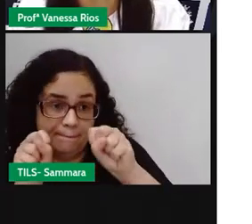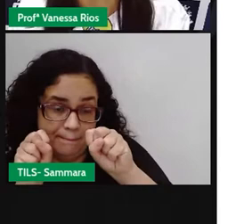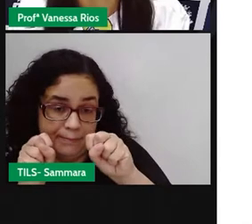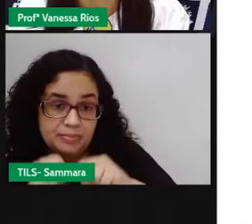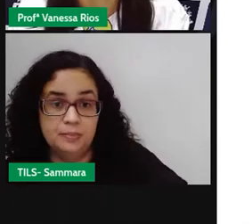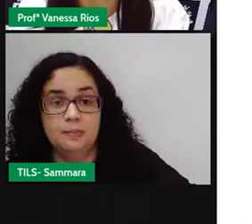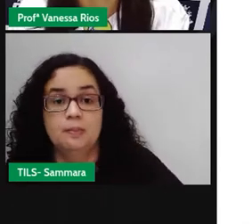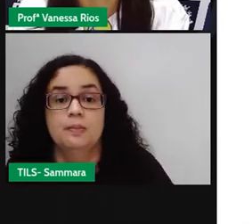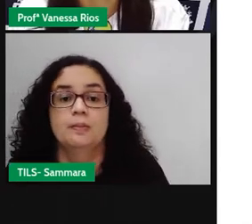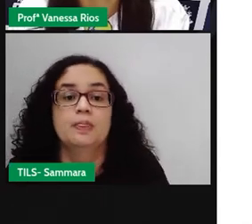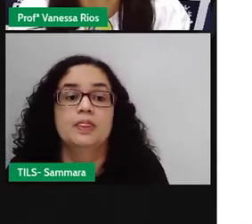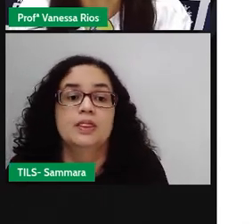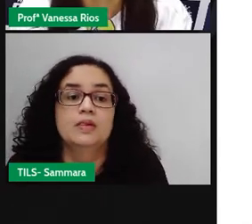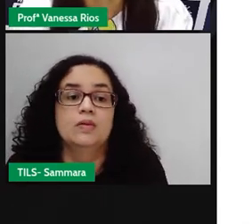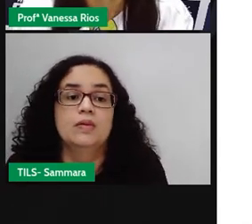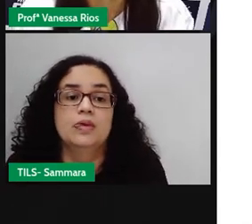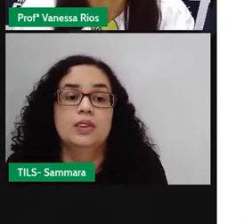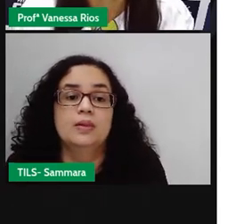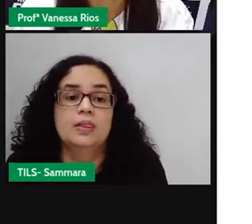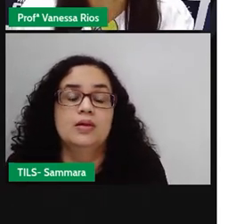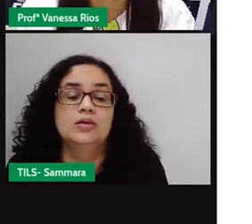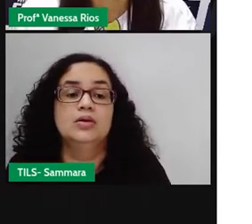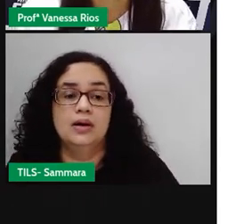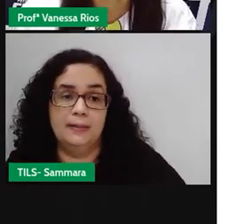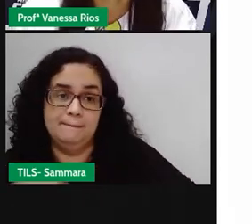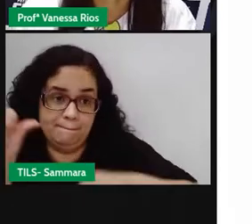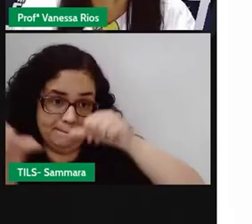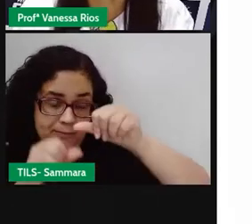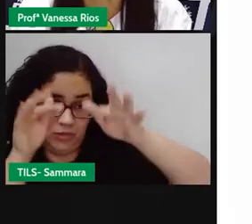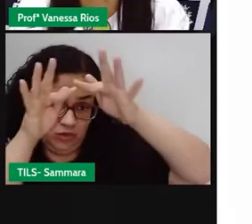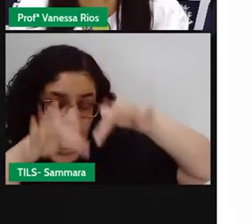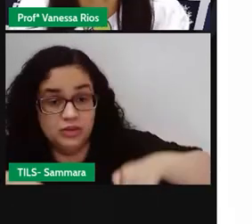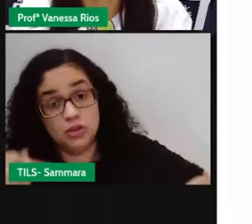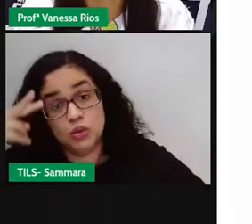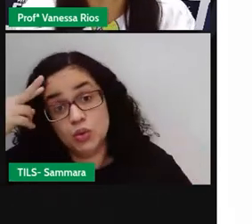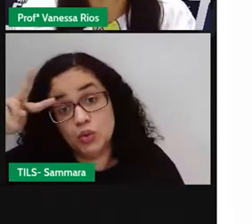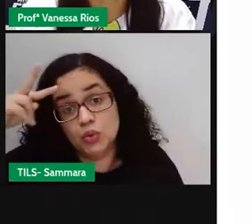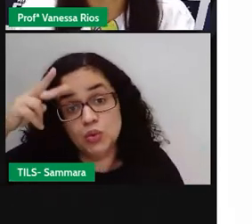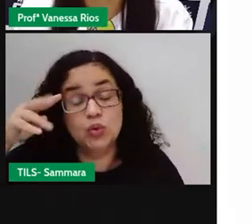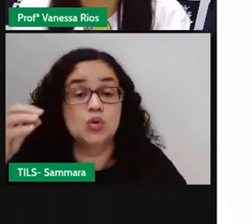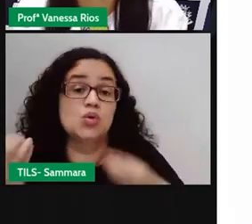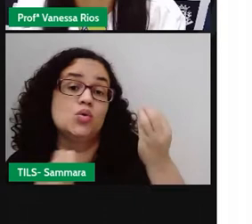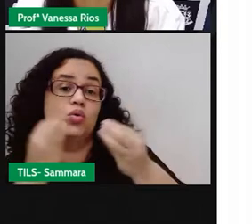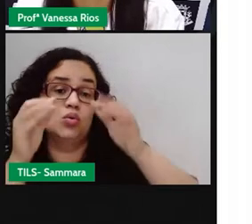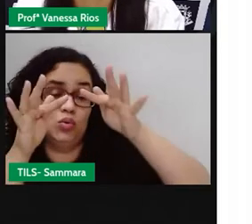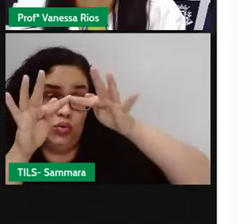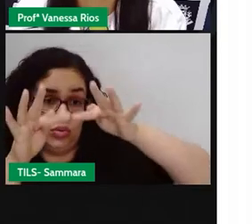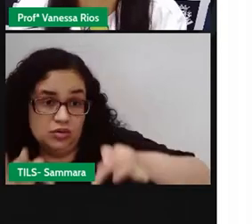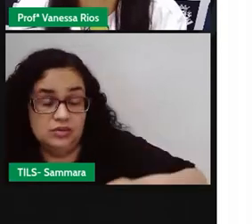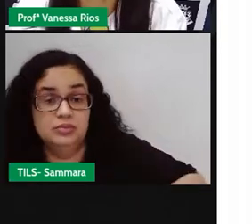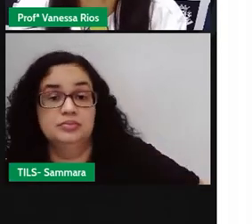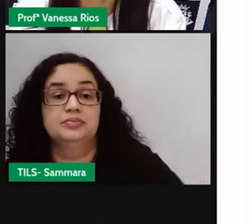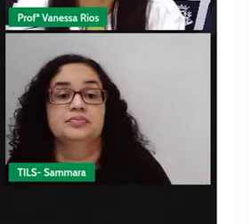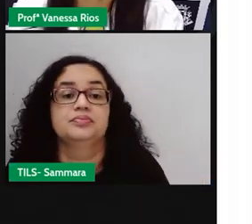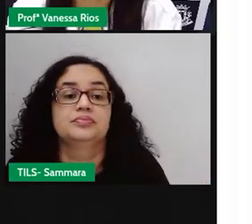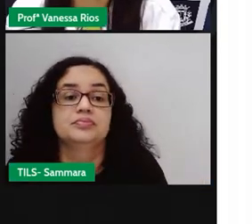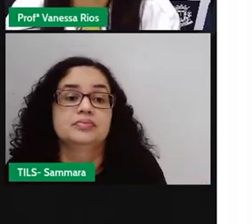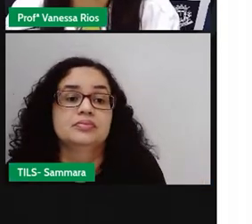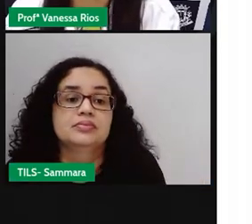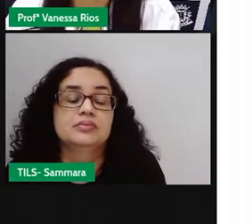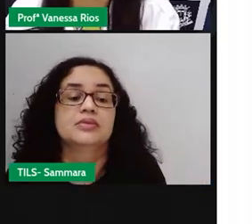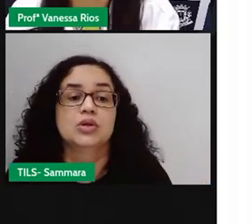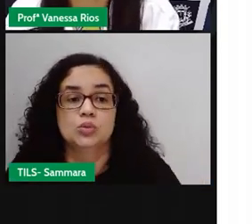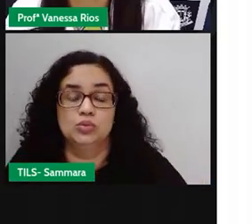possibilidades, se você mudar o final da história, como é que ele ficaria, como é que você faria, o que